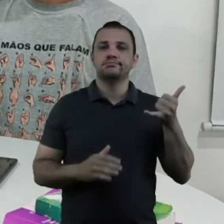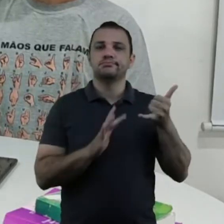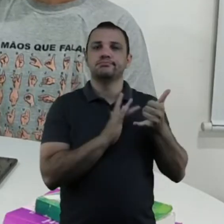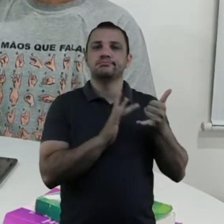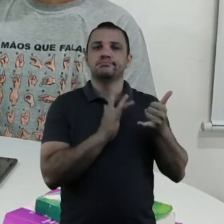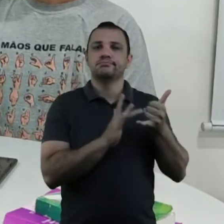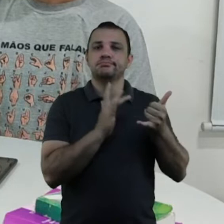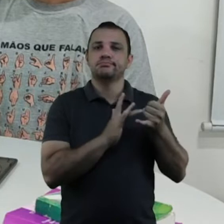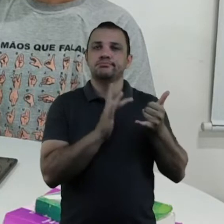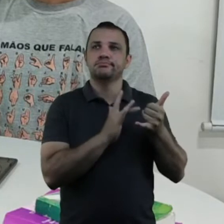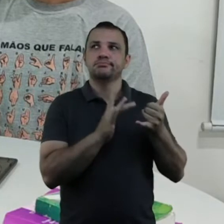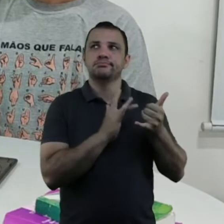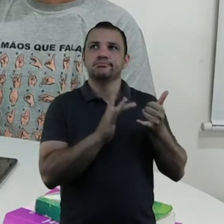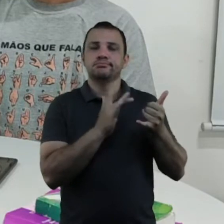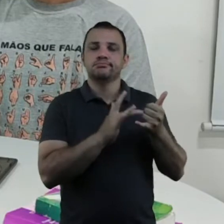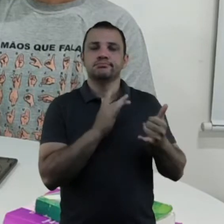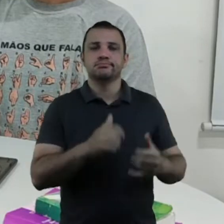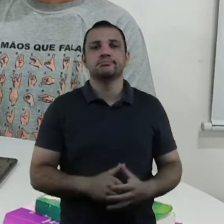isso aqui.